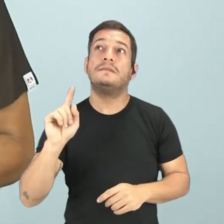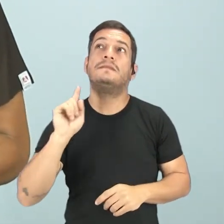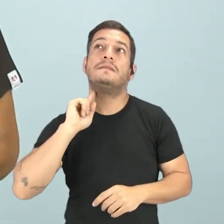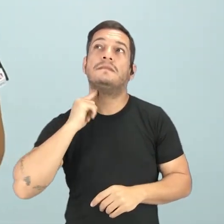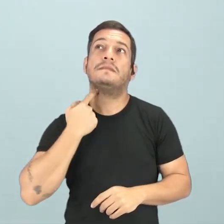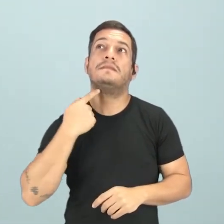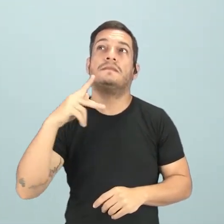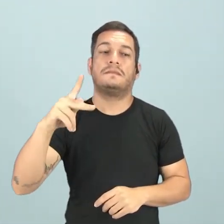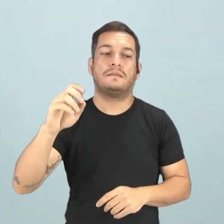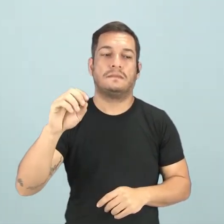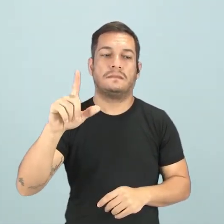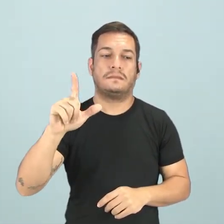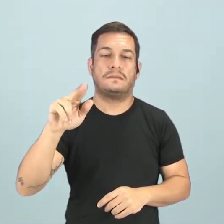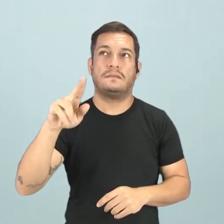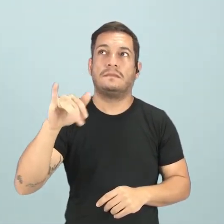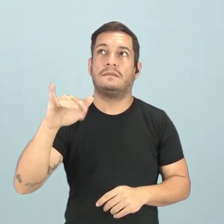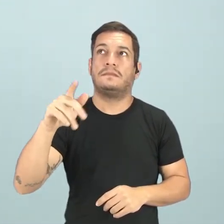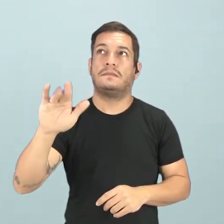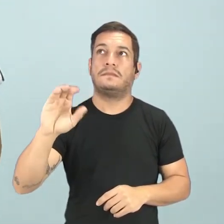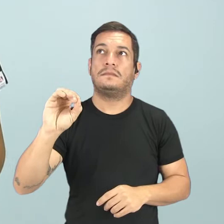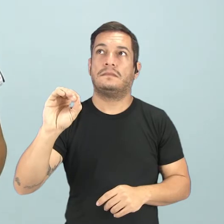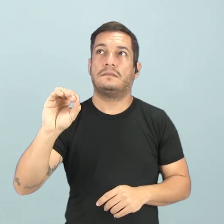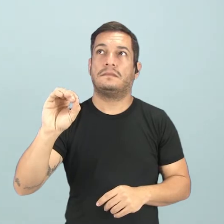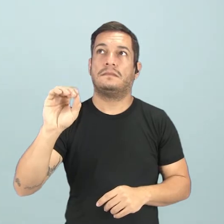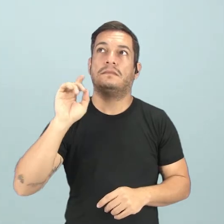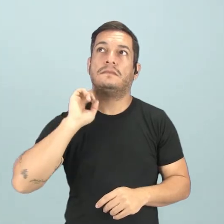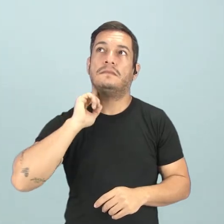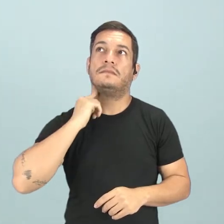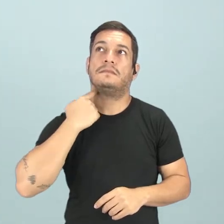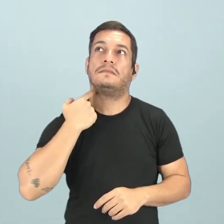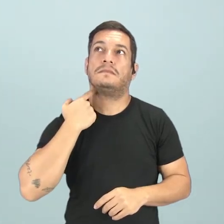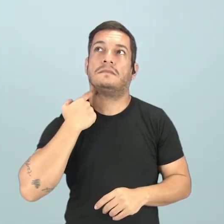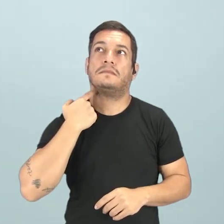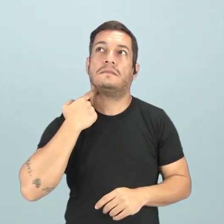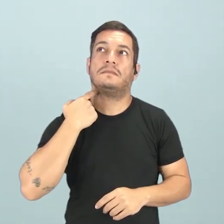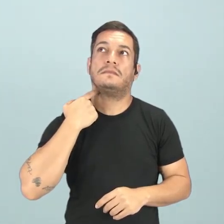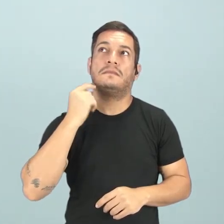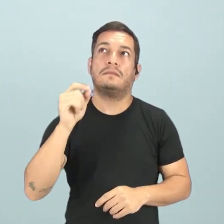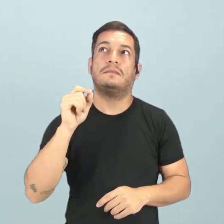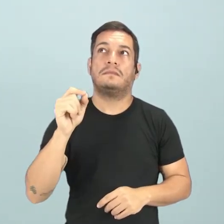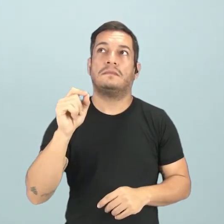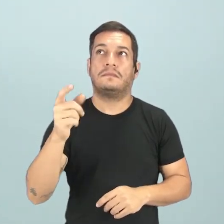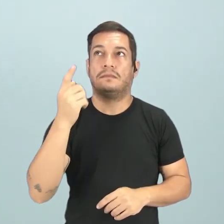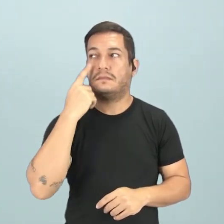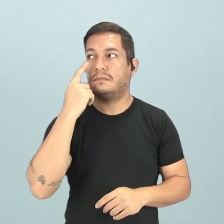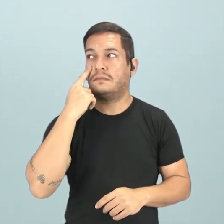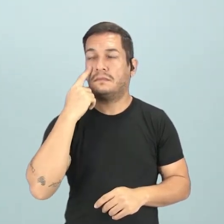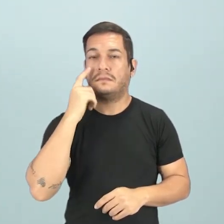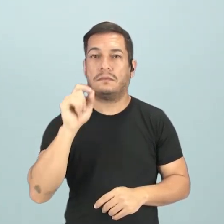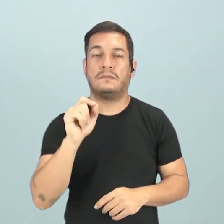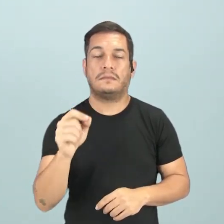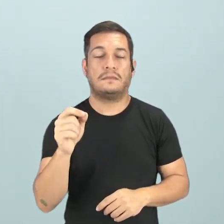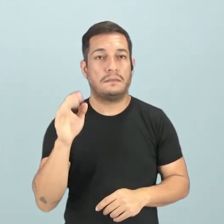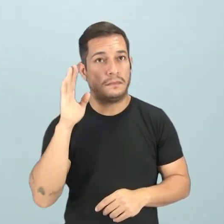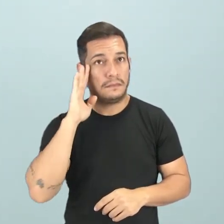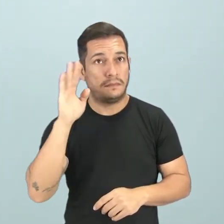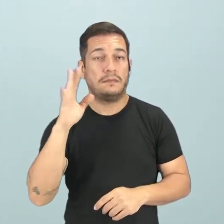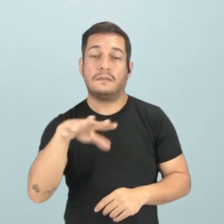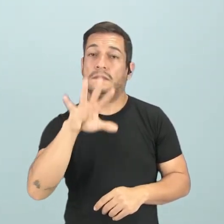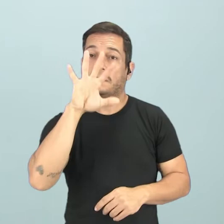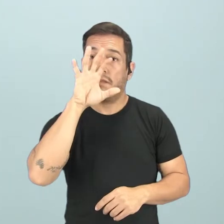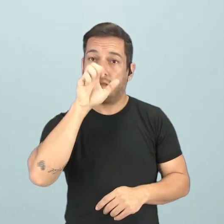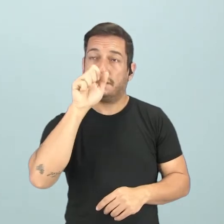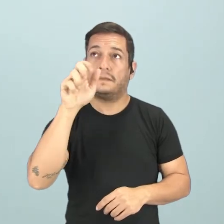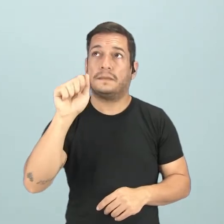cidades, a gente percebe a grande poluição que acontece, tanto sonora como visual e principalmente o ar, né?